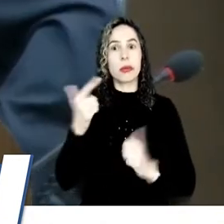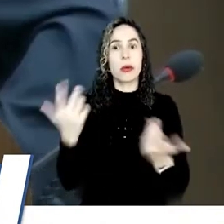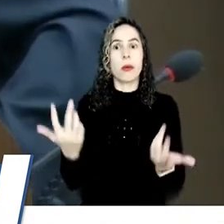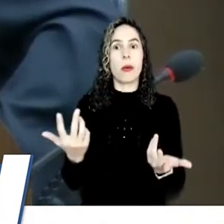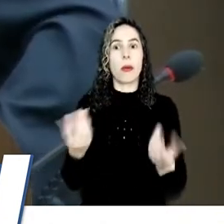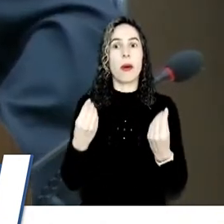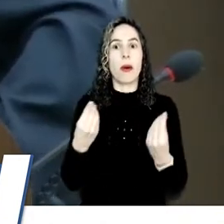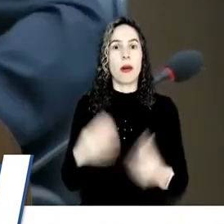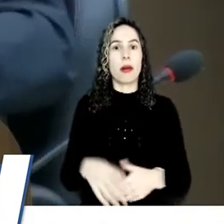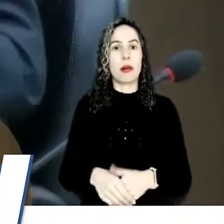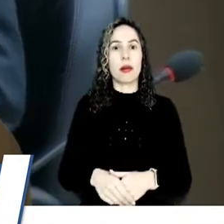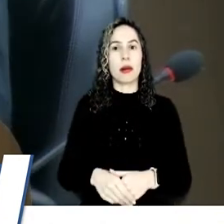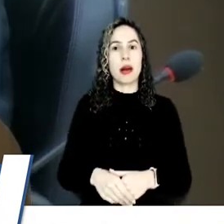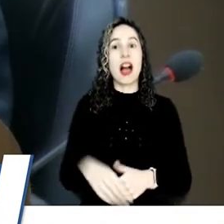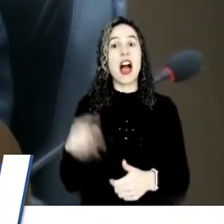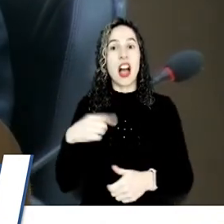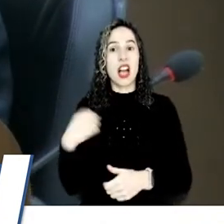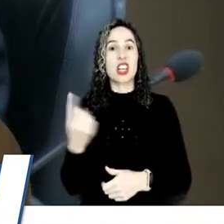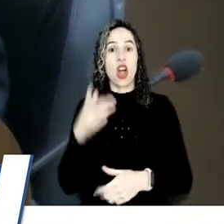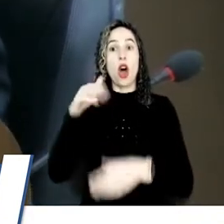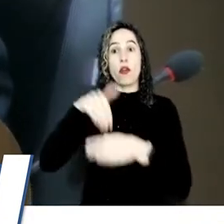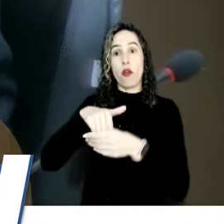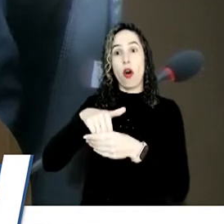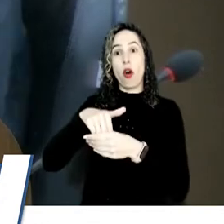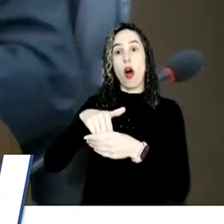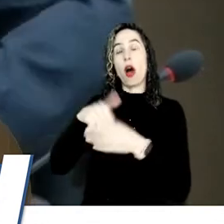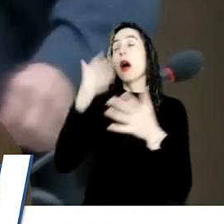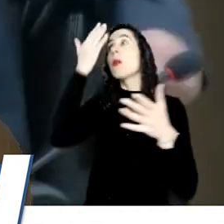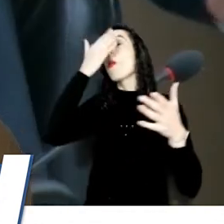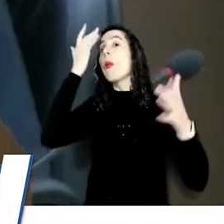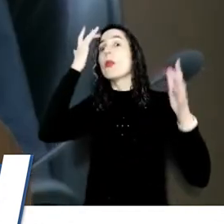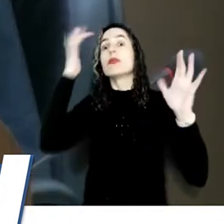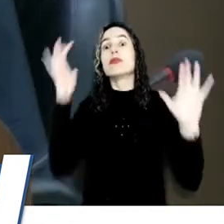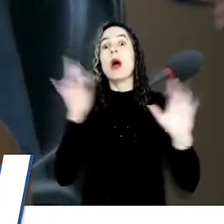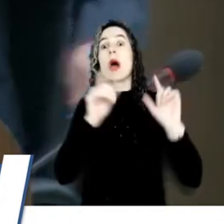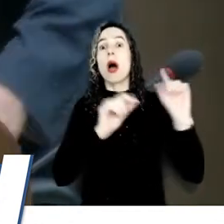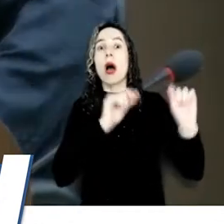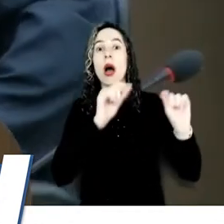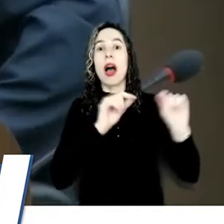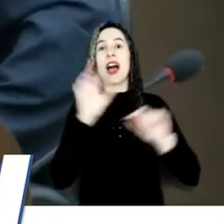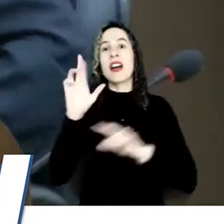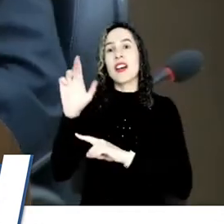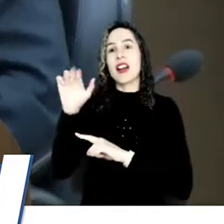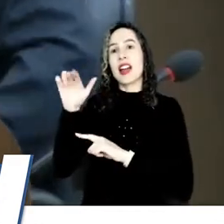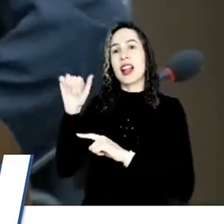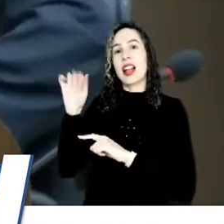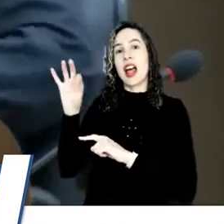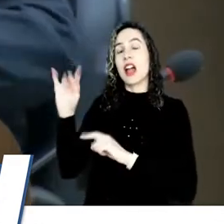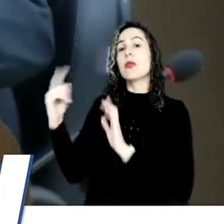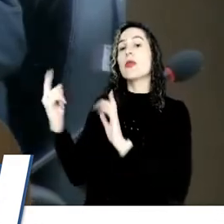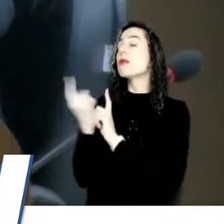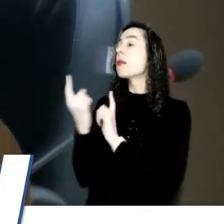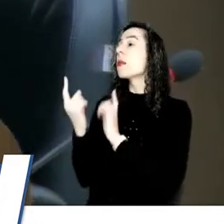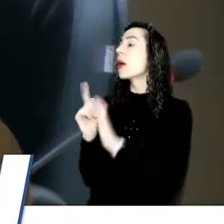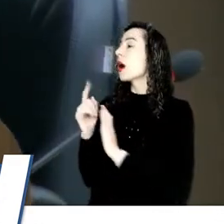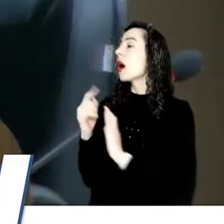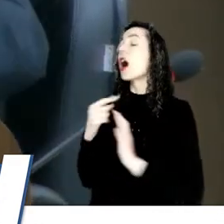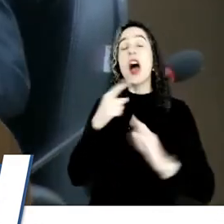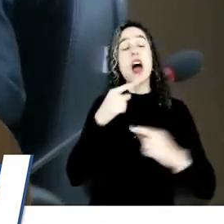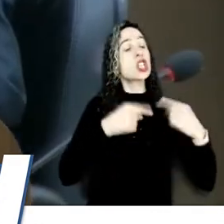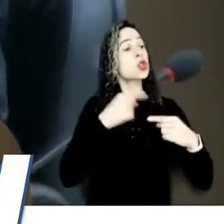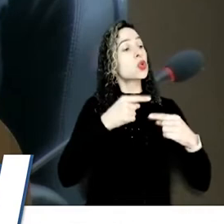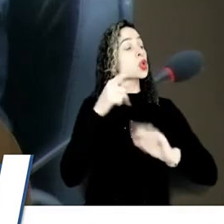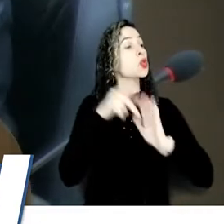cabimento. Aí a gente vota às cegas aqui, aí o Renato Valim vai chegar em mim e perguntar, Justo, vamos discutir aquele